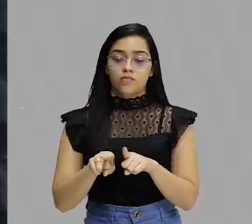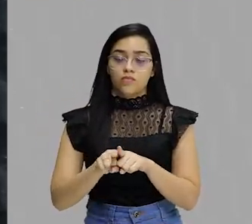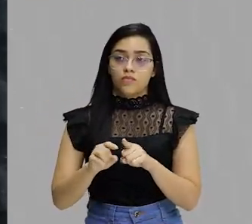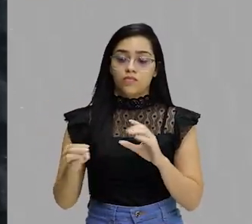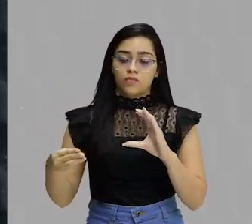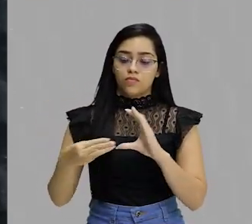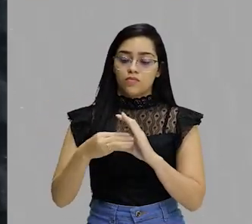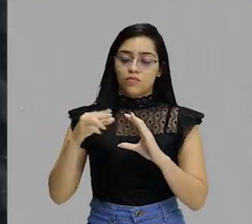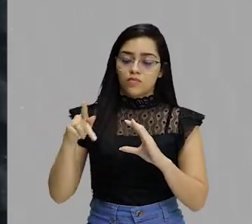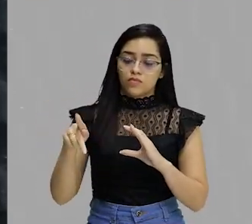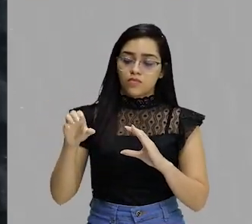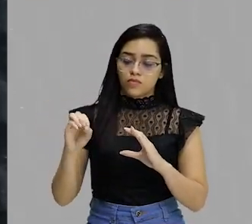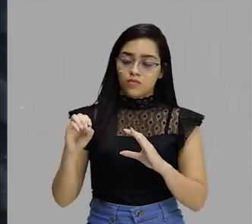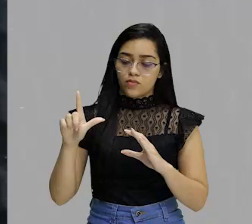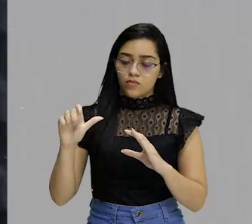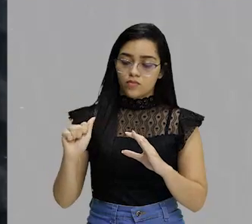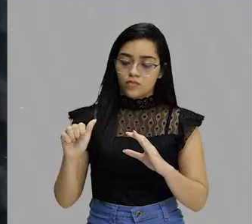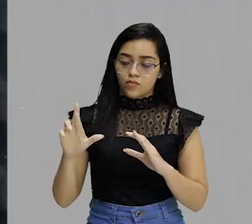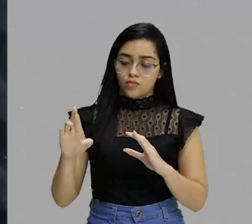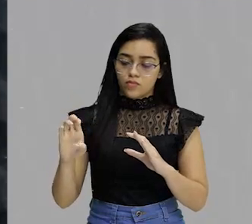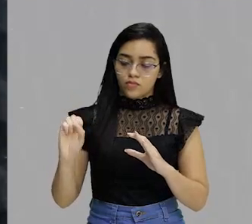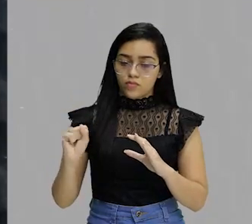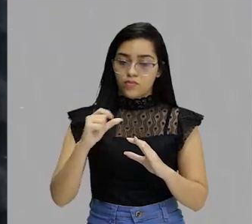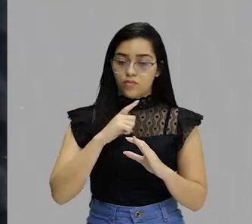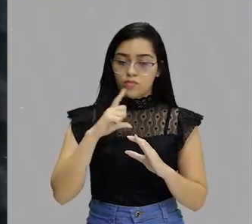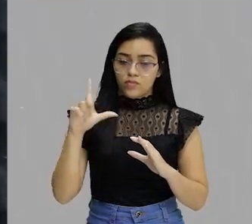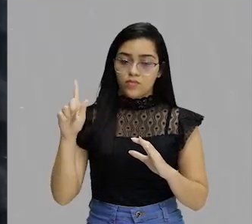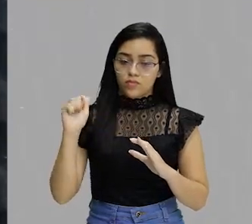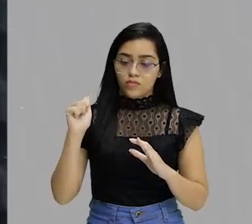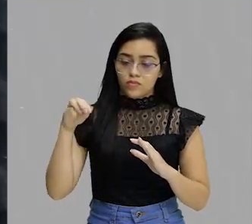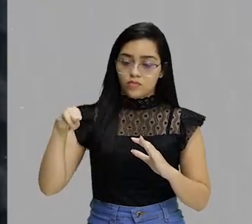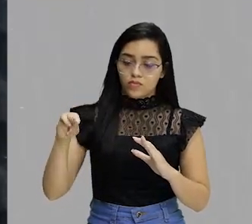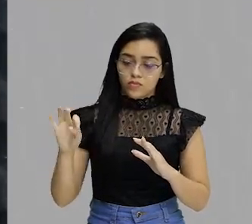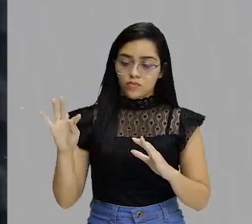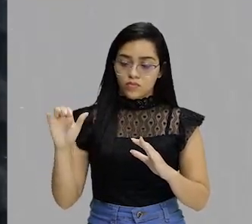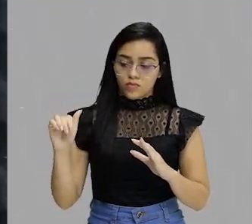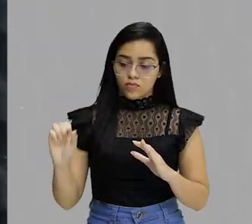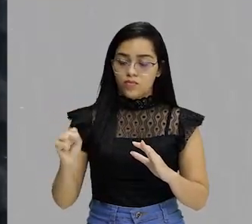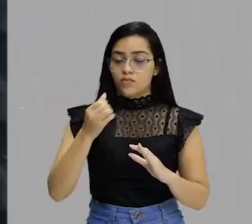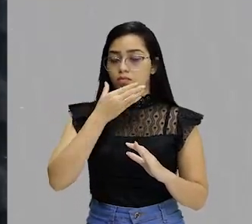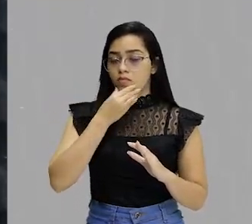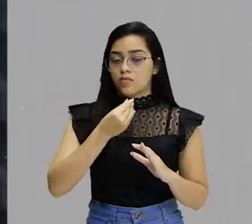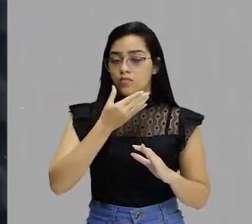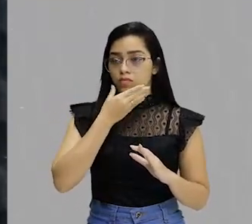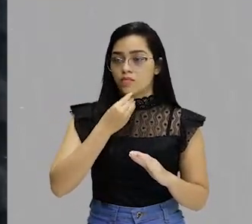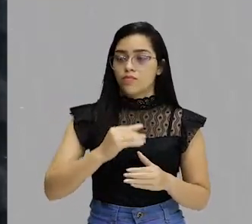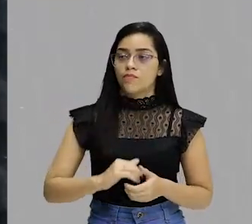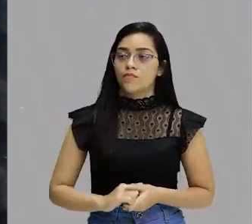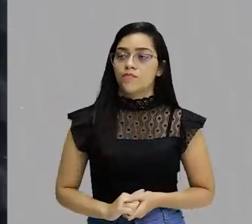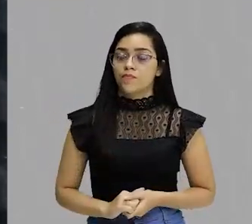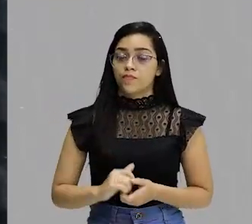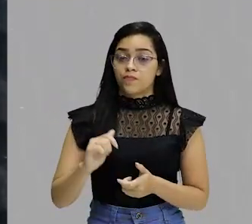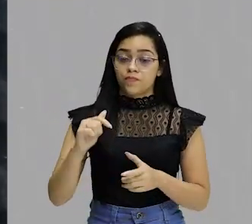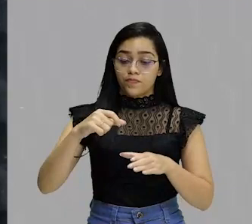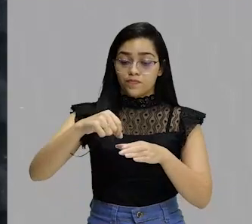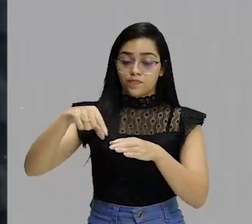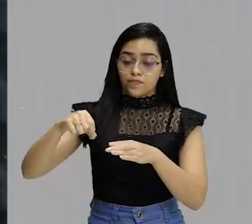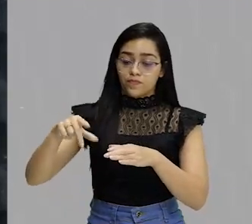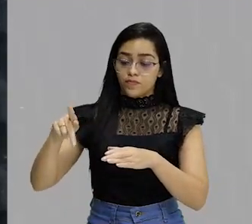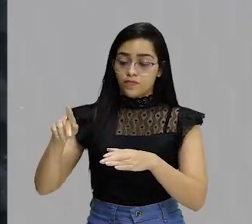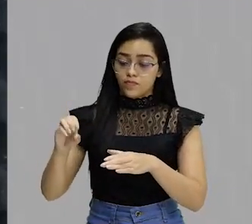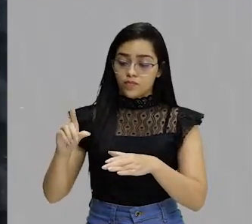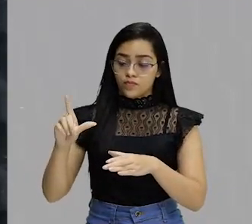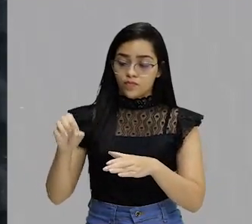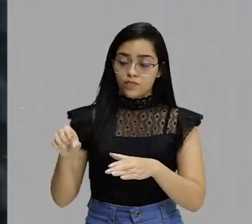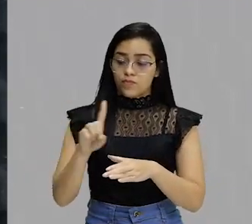células polares, que vão dar origem aos gametas masculinos. O grão de pólen não é o